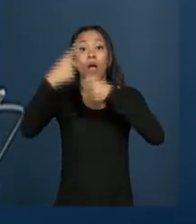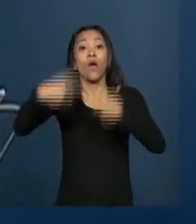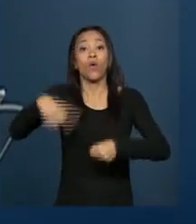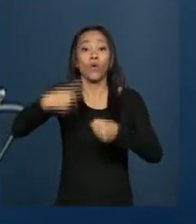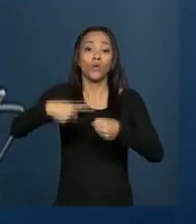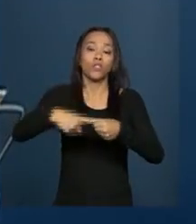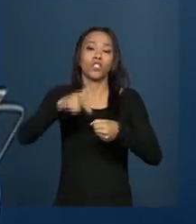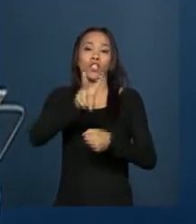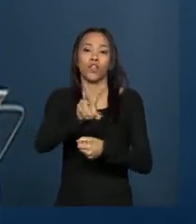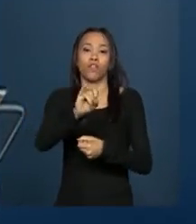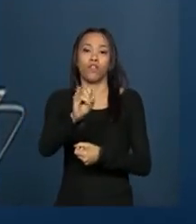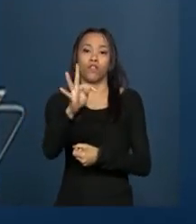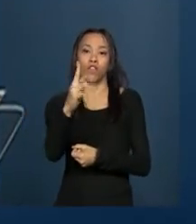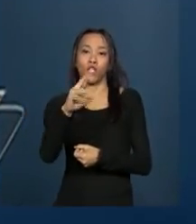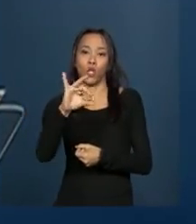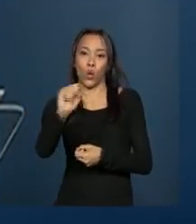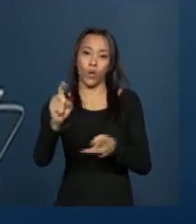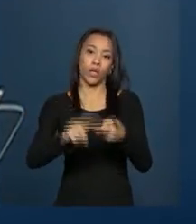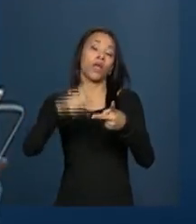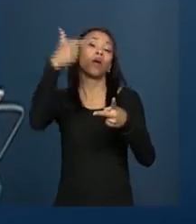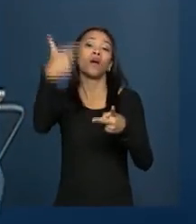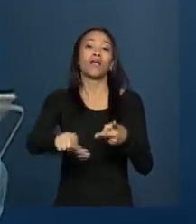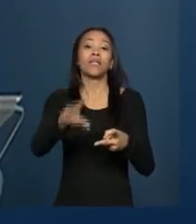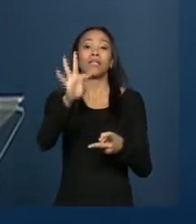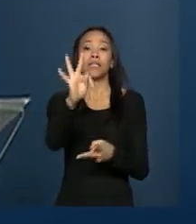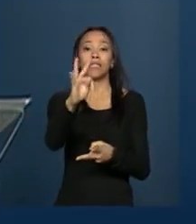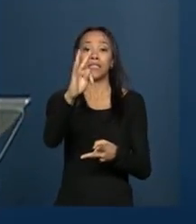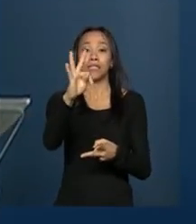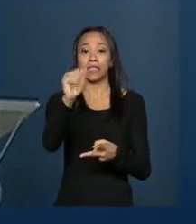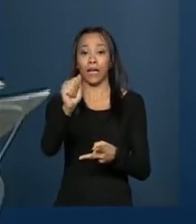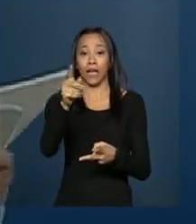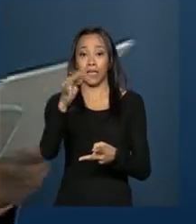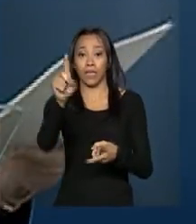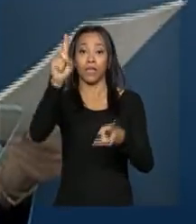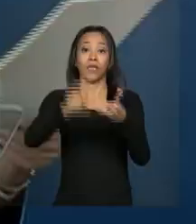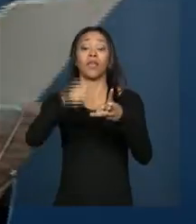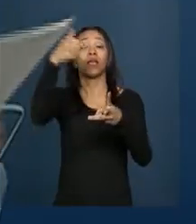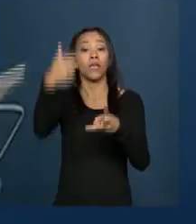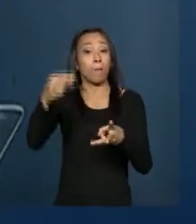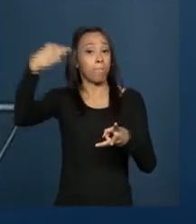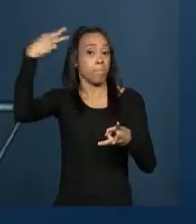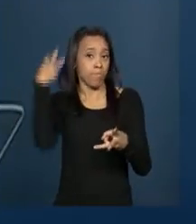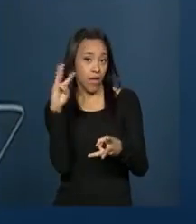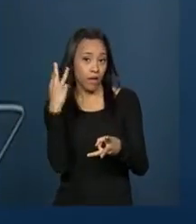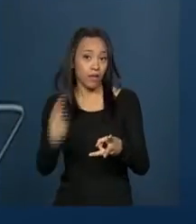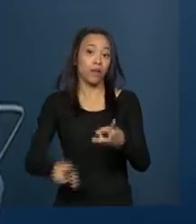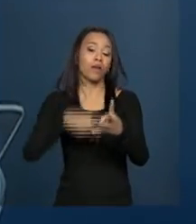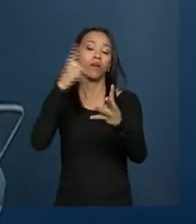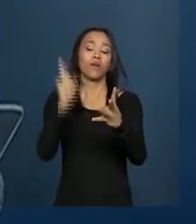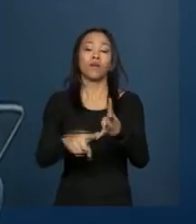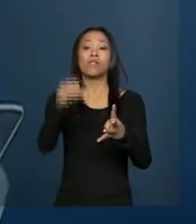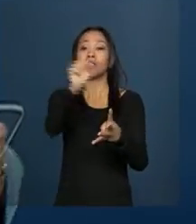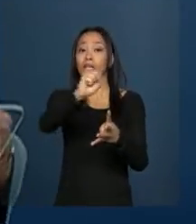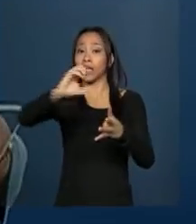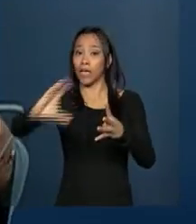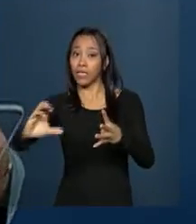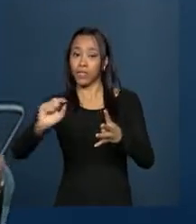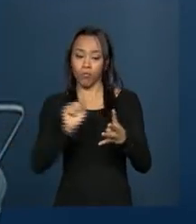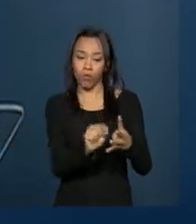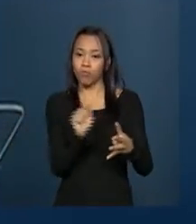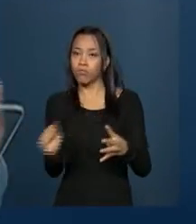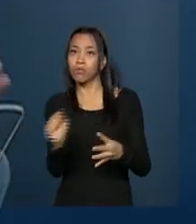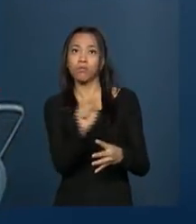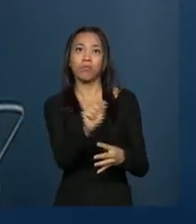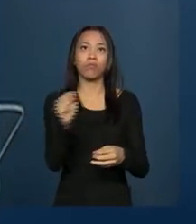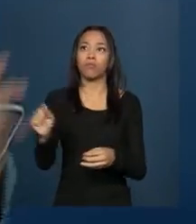dos berços no Porto de Itaqui, no Maranhão, em São Francisco do Sul, em Santa Catarina, enfim,